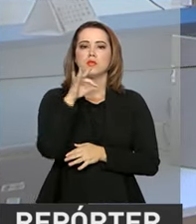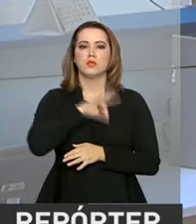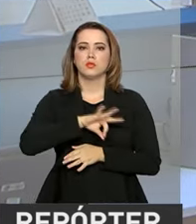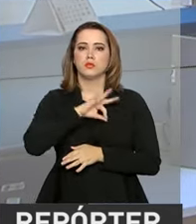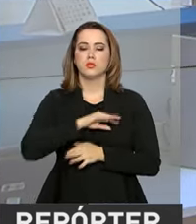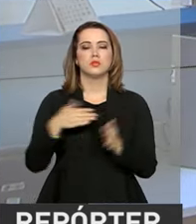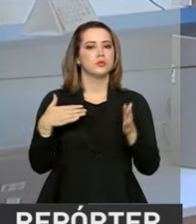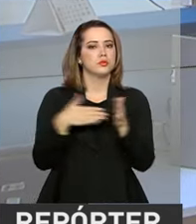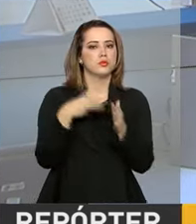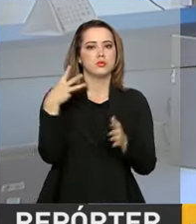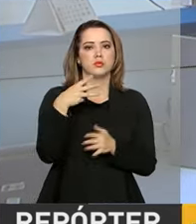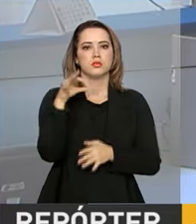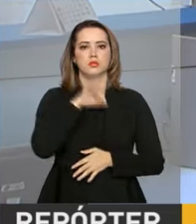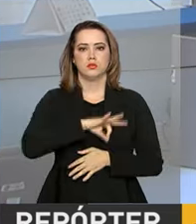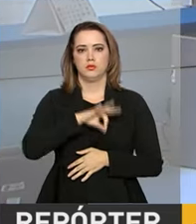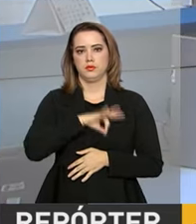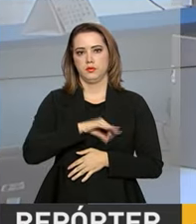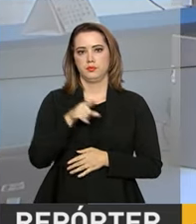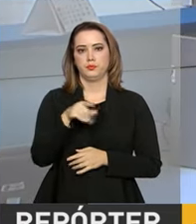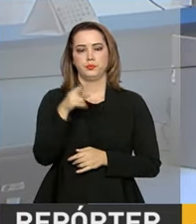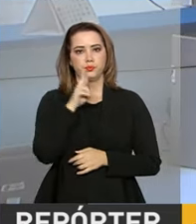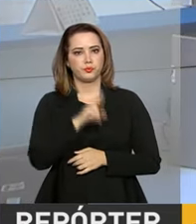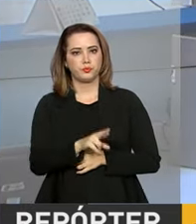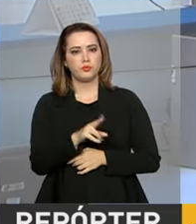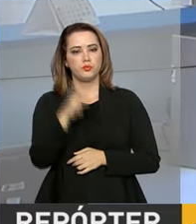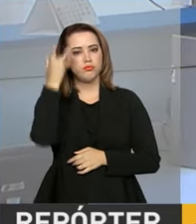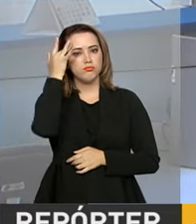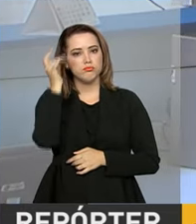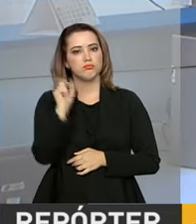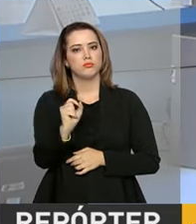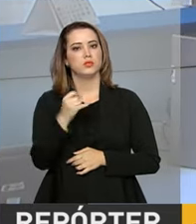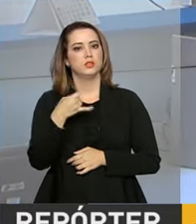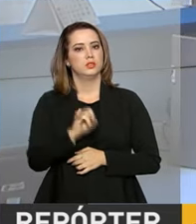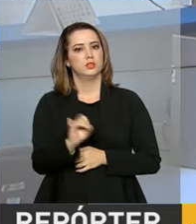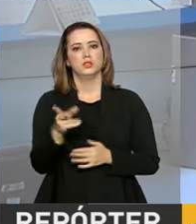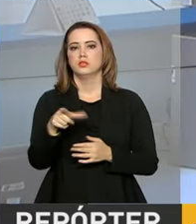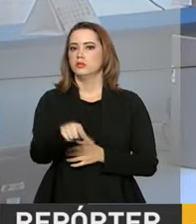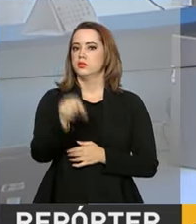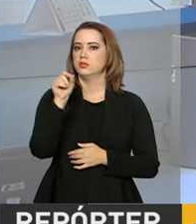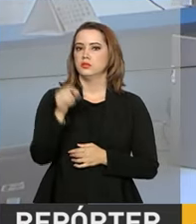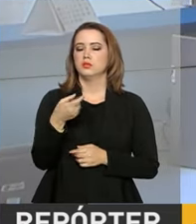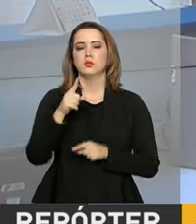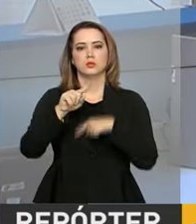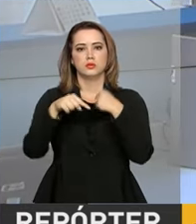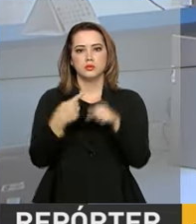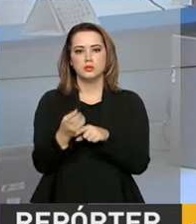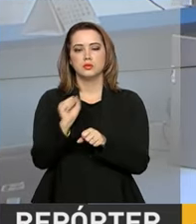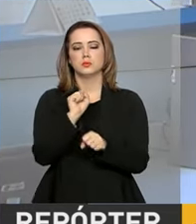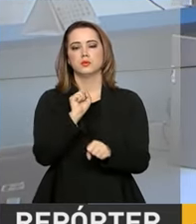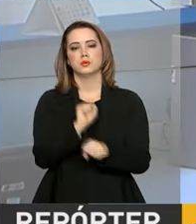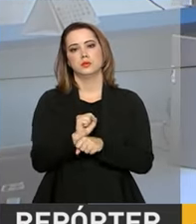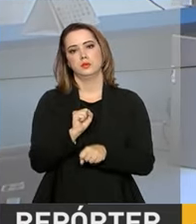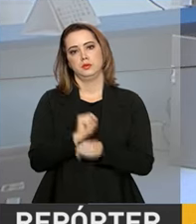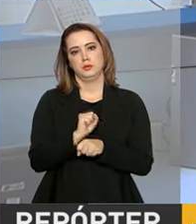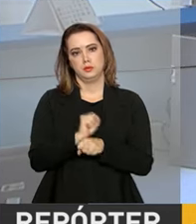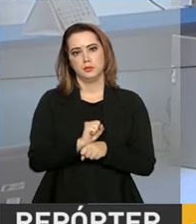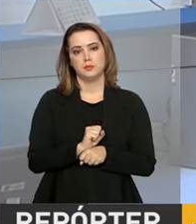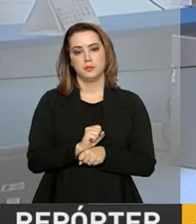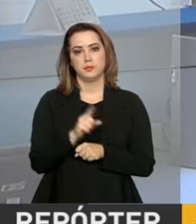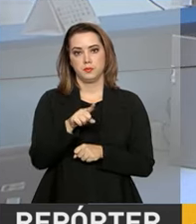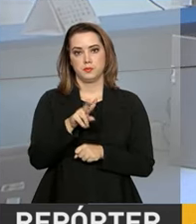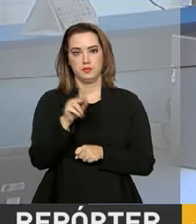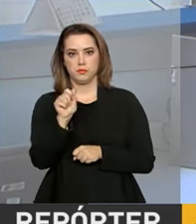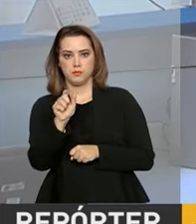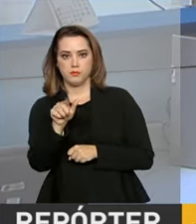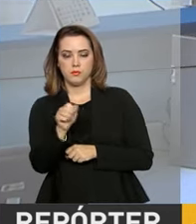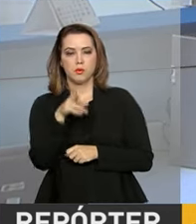3 salários mínimos. O resultado deve ser divulgado amanhã. Os que não forem selecionados vão ser automaticamente inscritos na lista de esperas. As